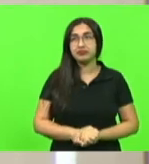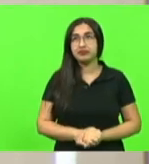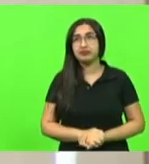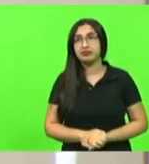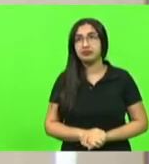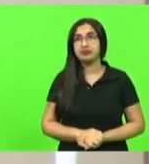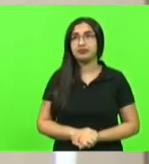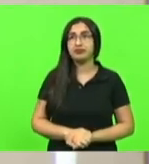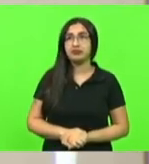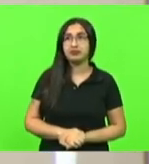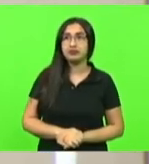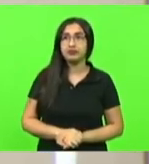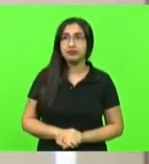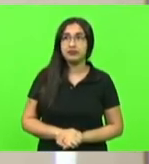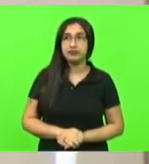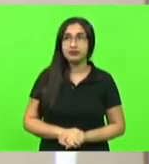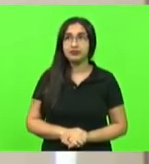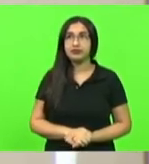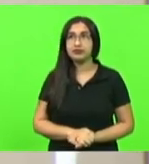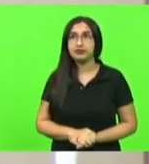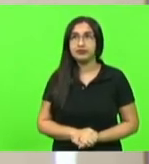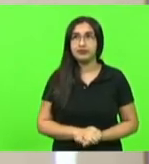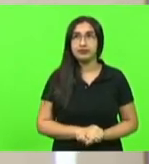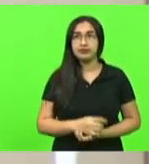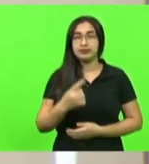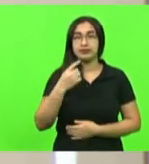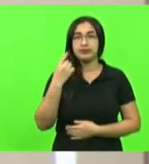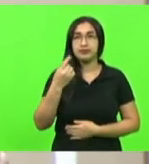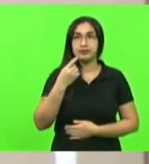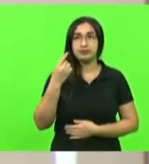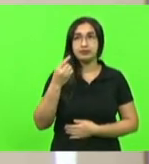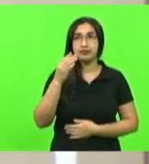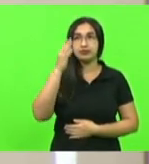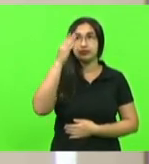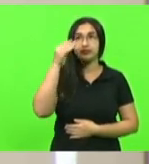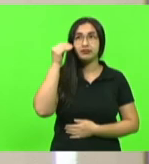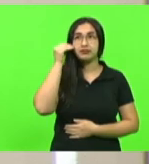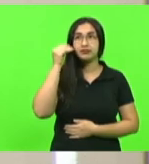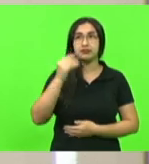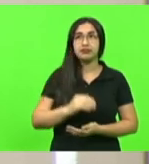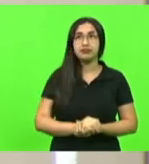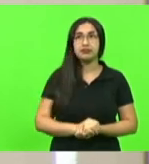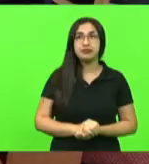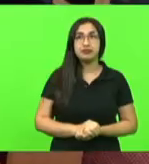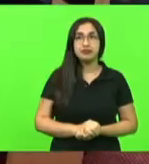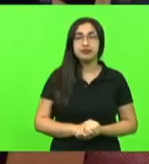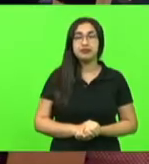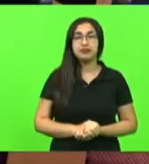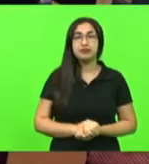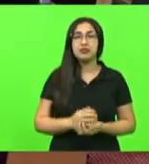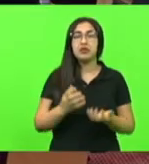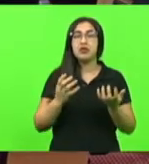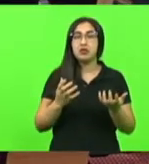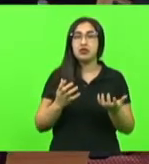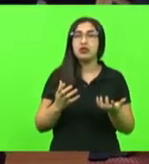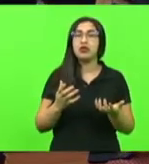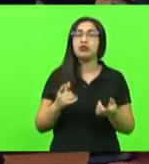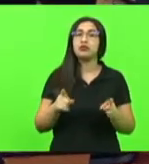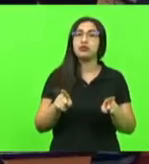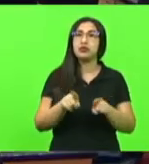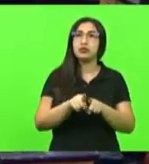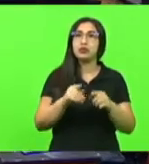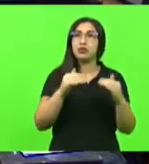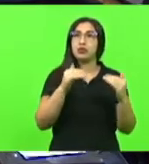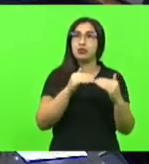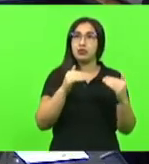Presidente. Uma palavra à deputada Luciane Carminati. Eu quero também me somar à fala do deputado